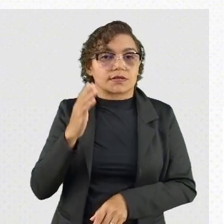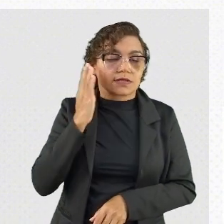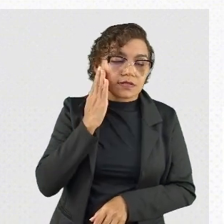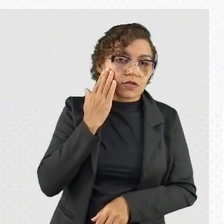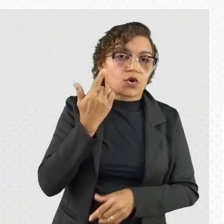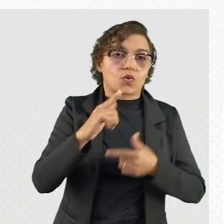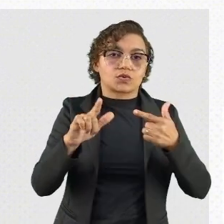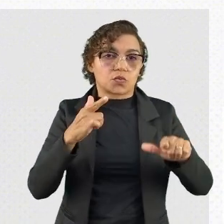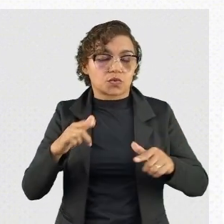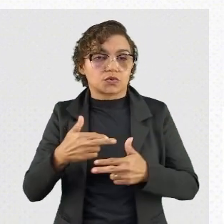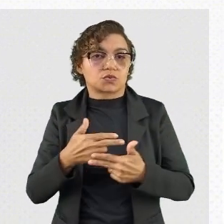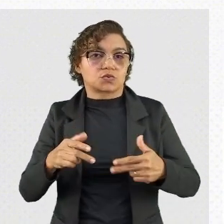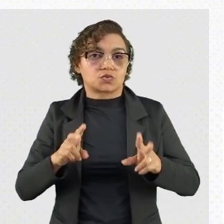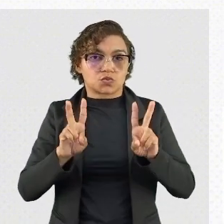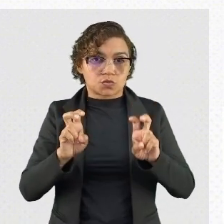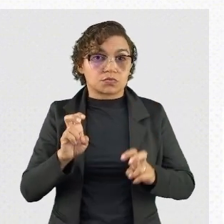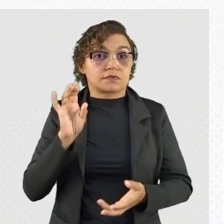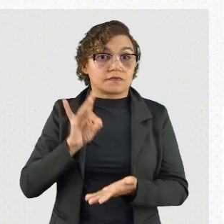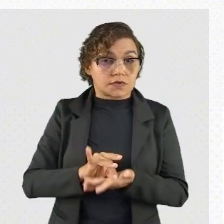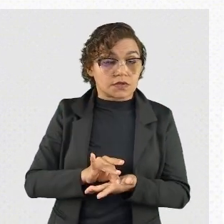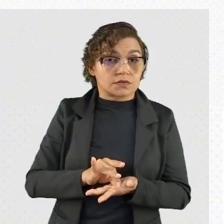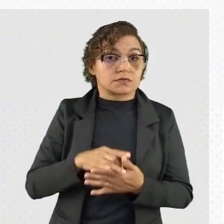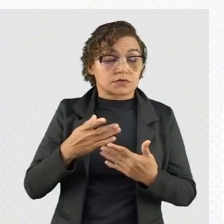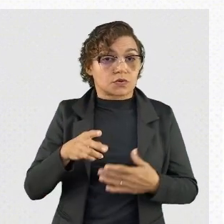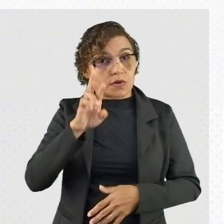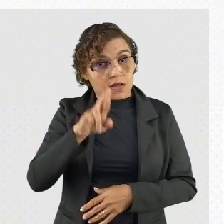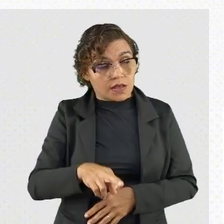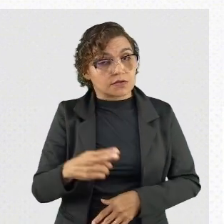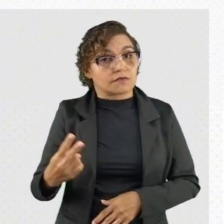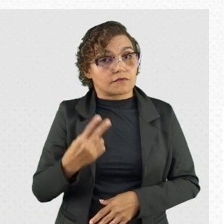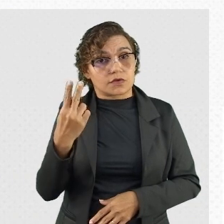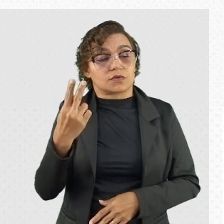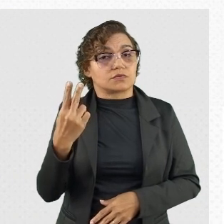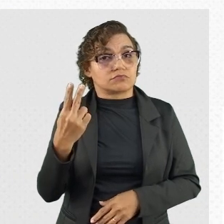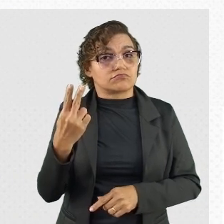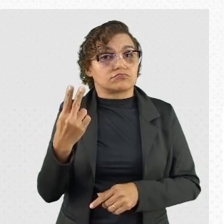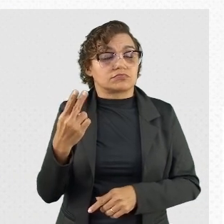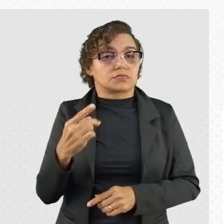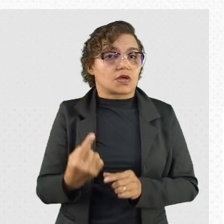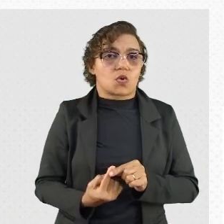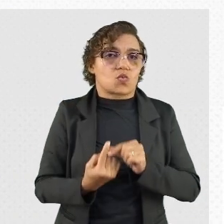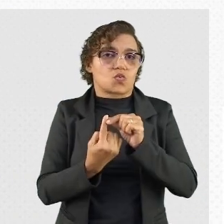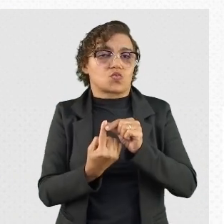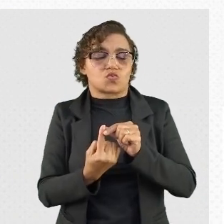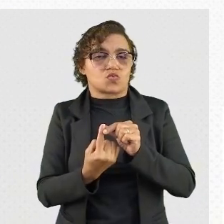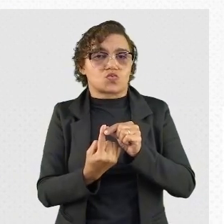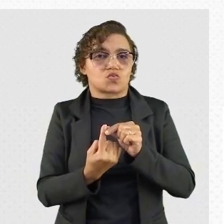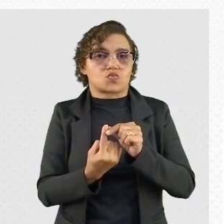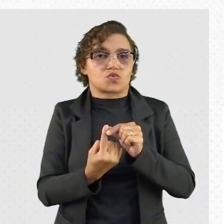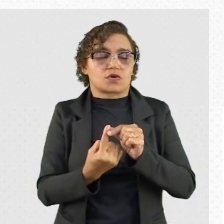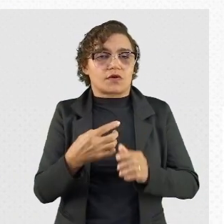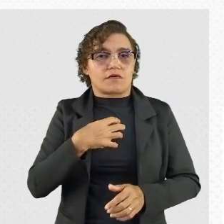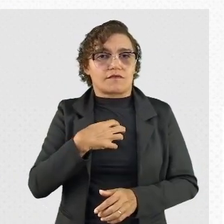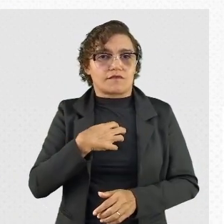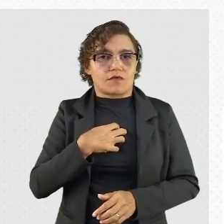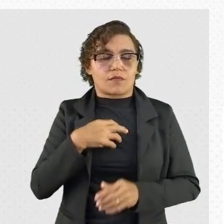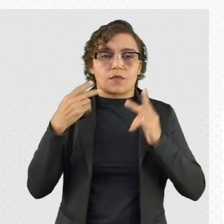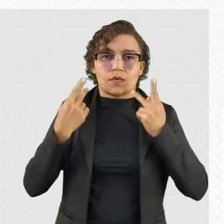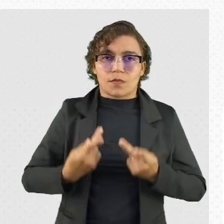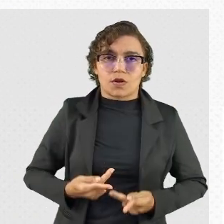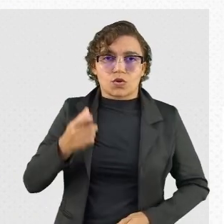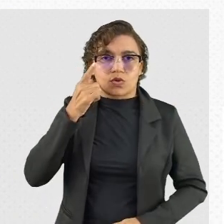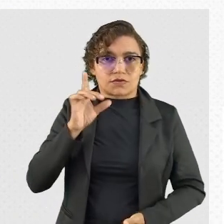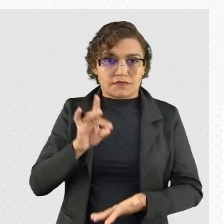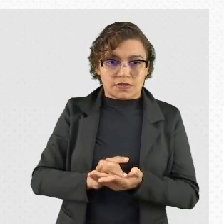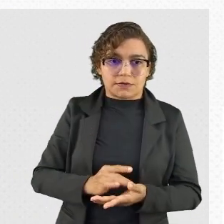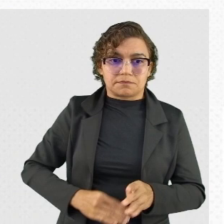algumas outras coisas sobre a realidade. Então a razão ela também é valorizada, ela não é um único meio do ser humano chegar à verdade.